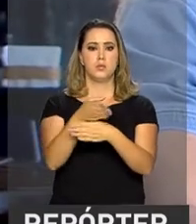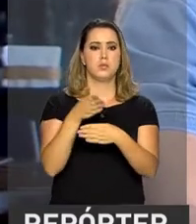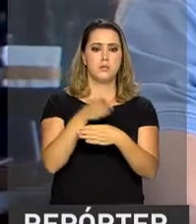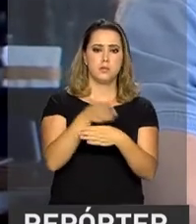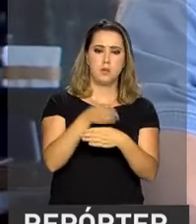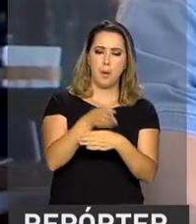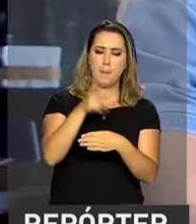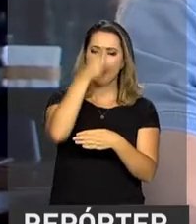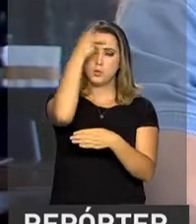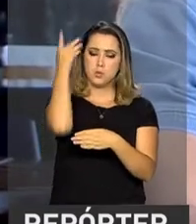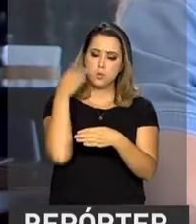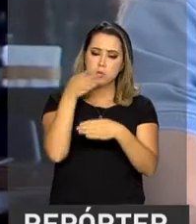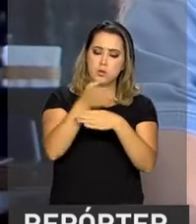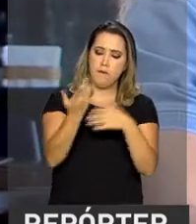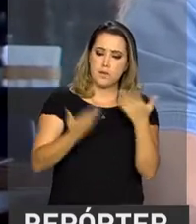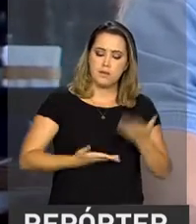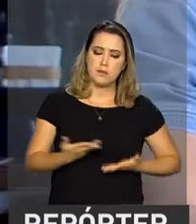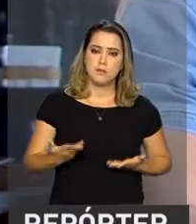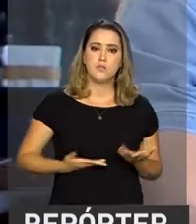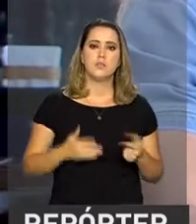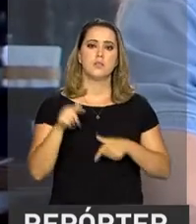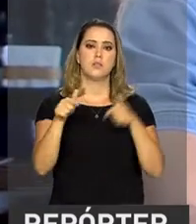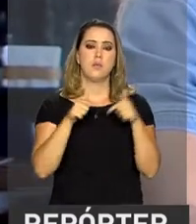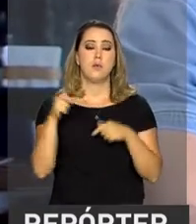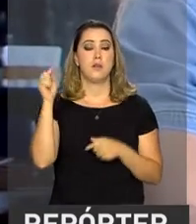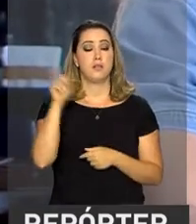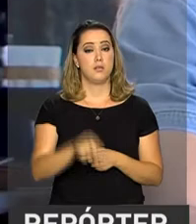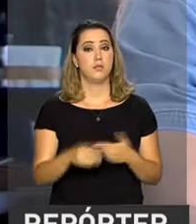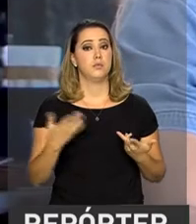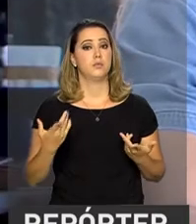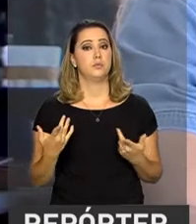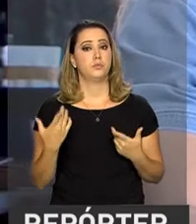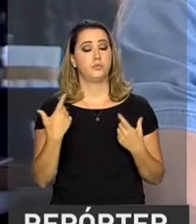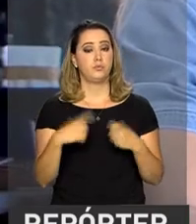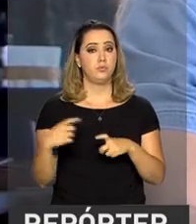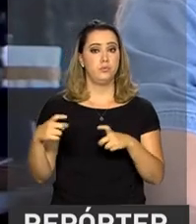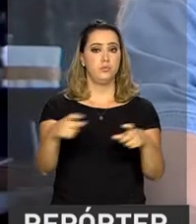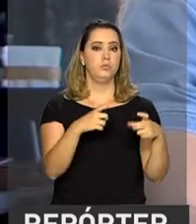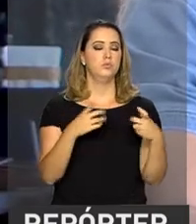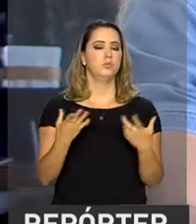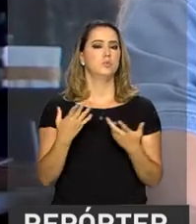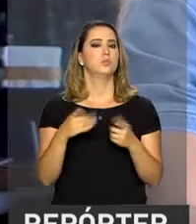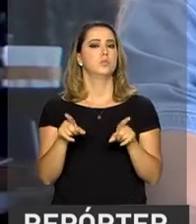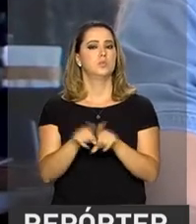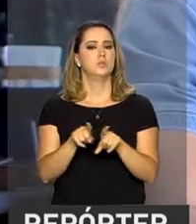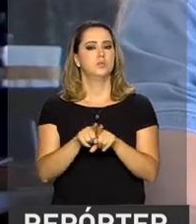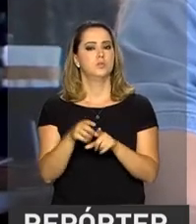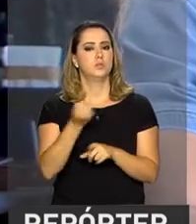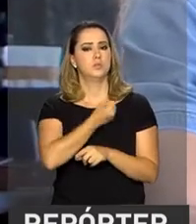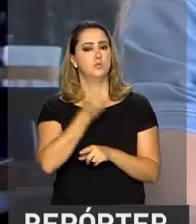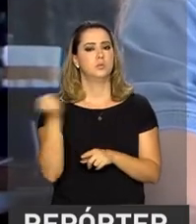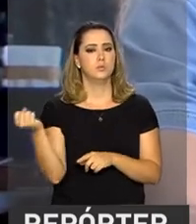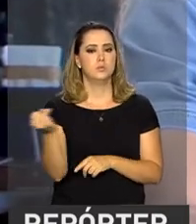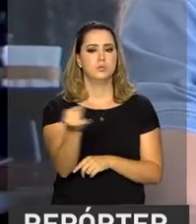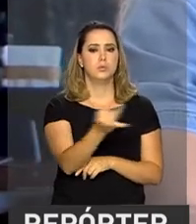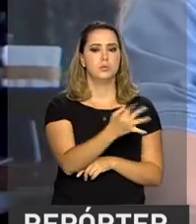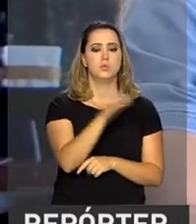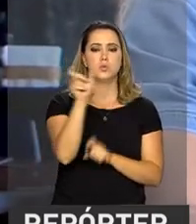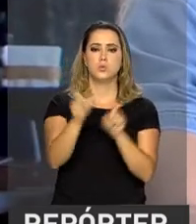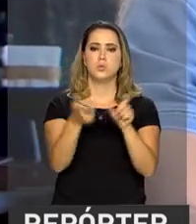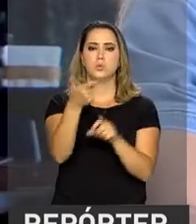é que venha prestar serviço que venham trabalhar nesse mercado inclusive com um número expressivo de